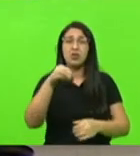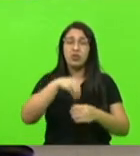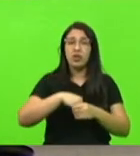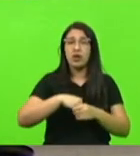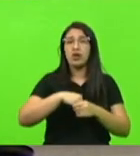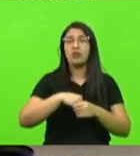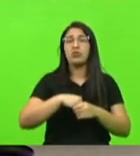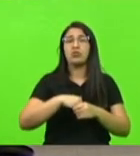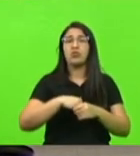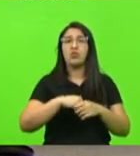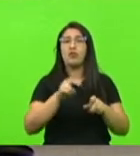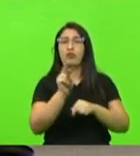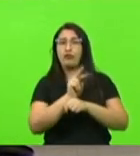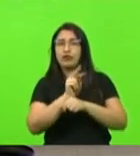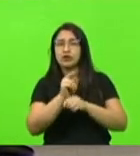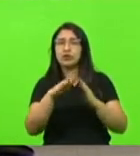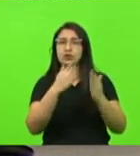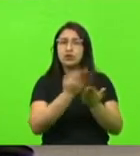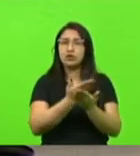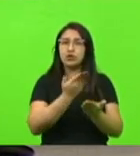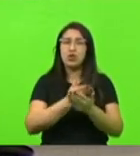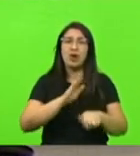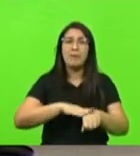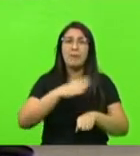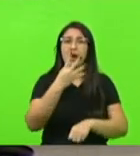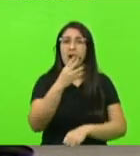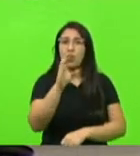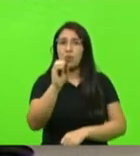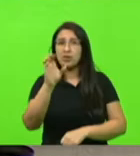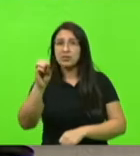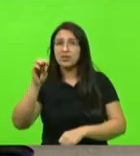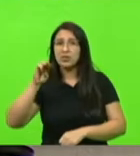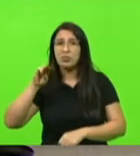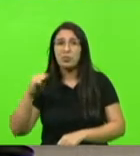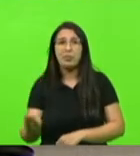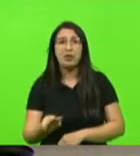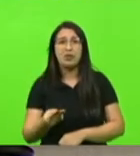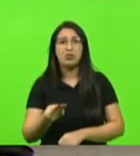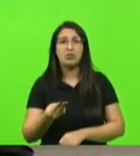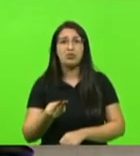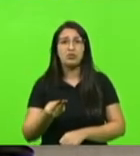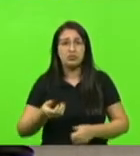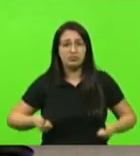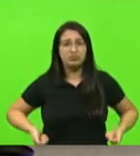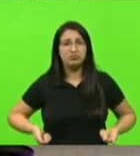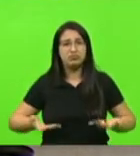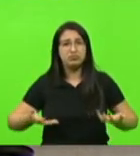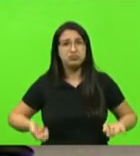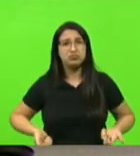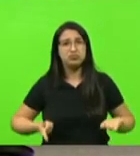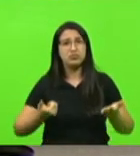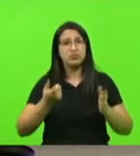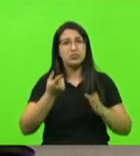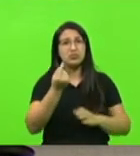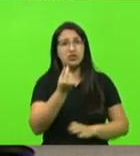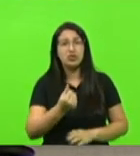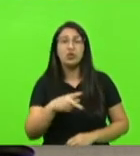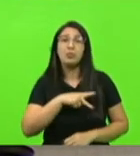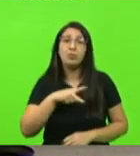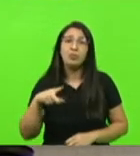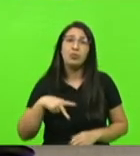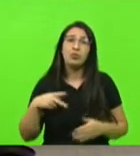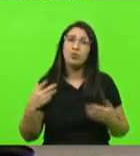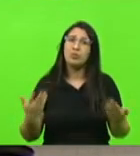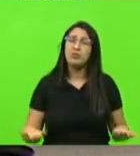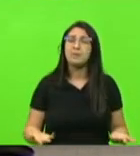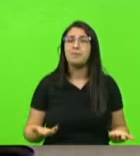nas escolas, de mais de 400 milhões que vão sair dos nossos cofres públicos. Então, quando nós vemos